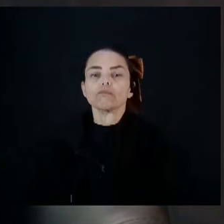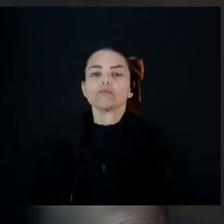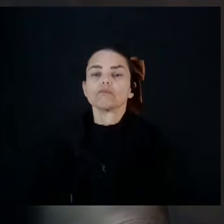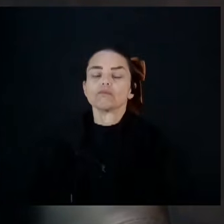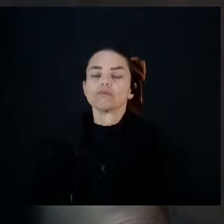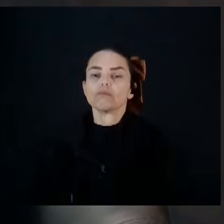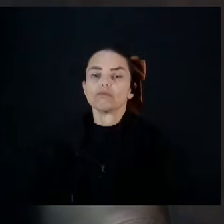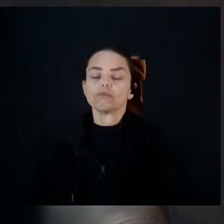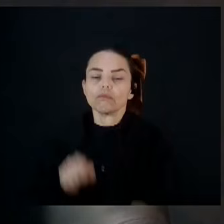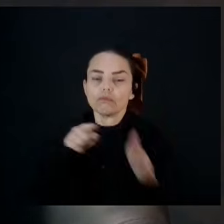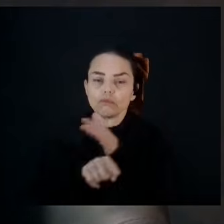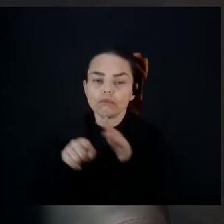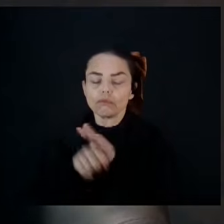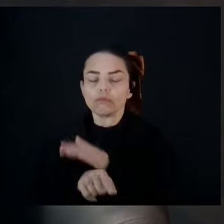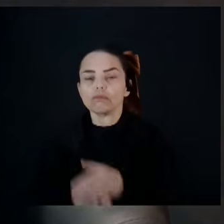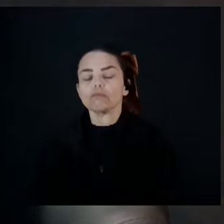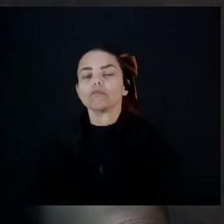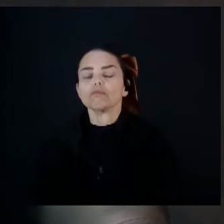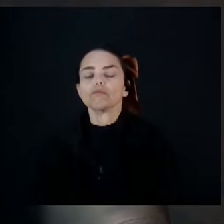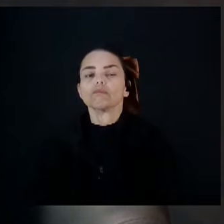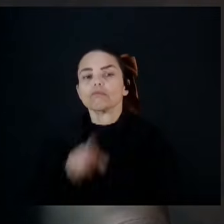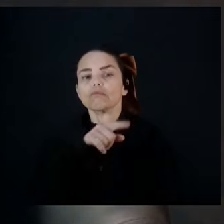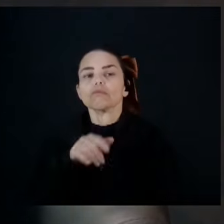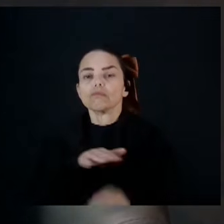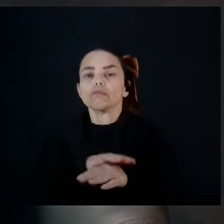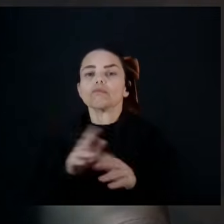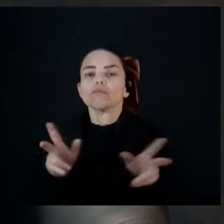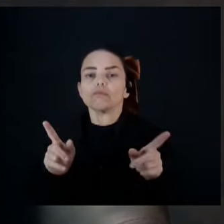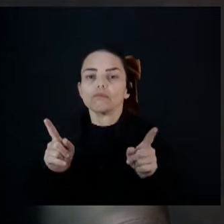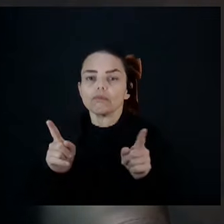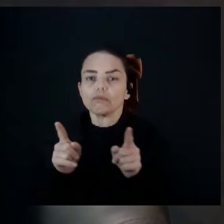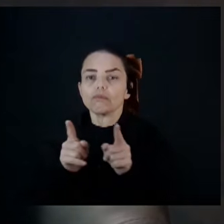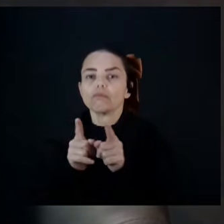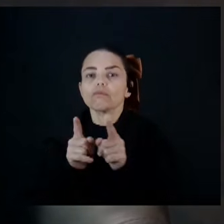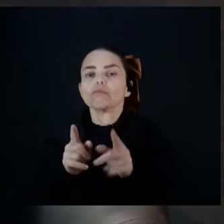aquela pessoa está falando, fazer um resuminho